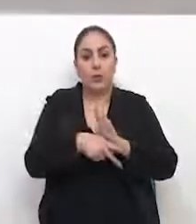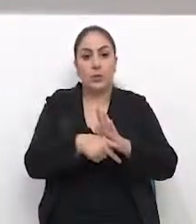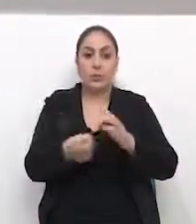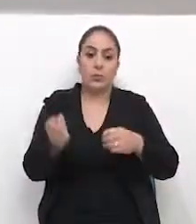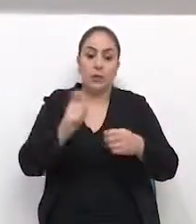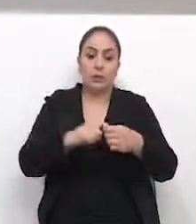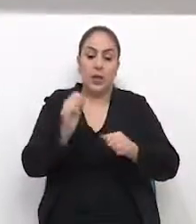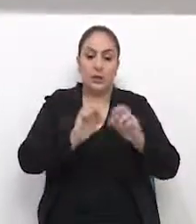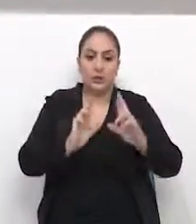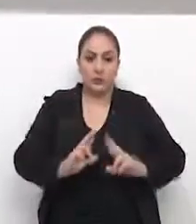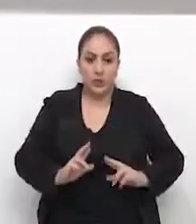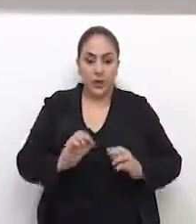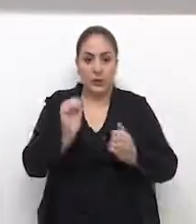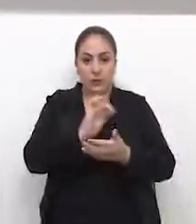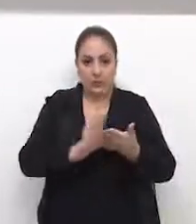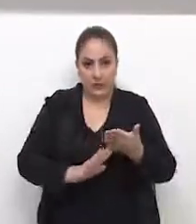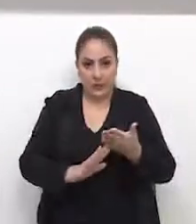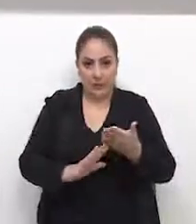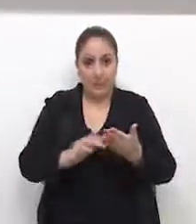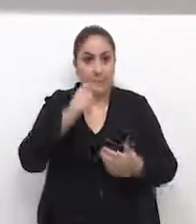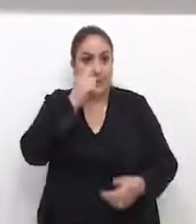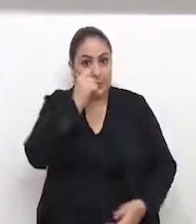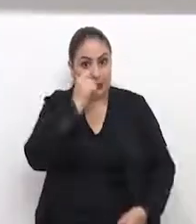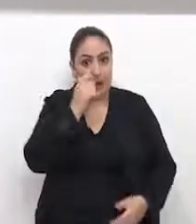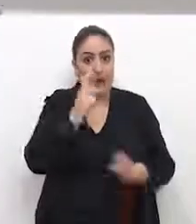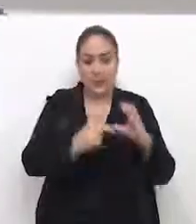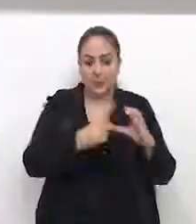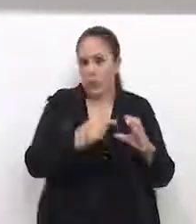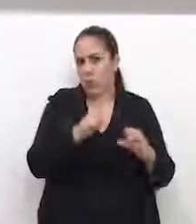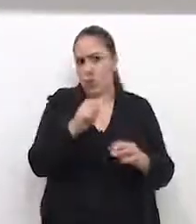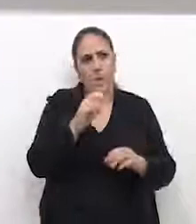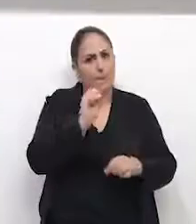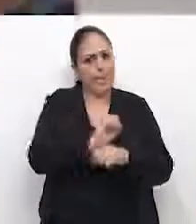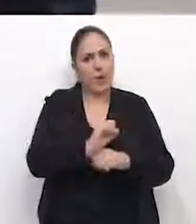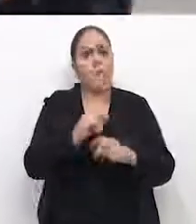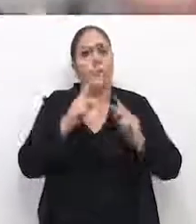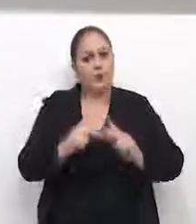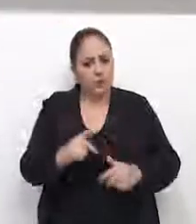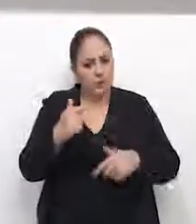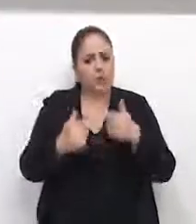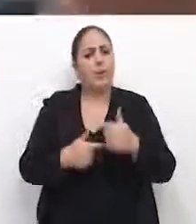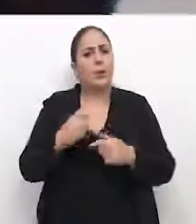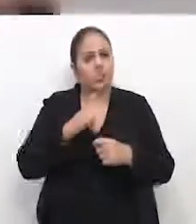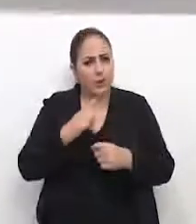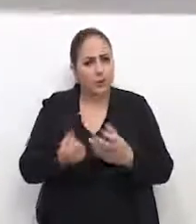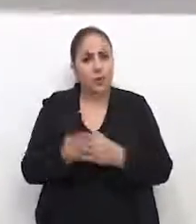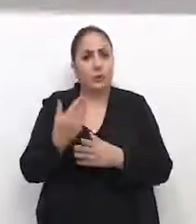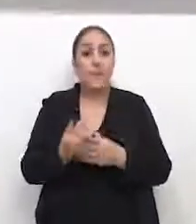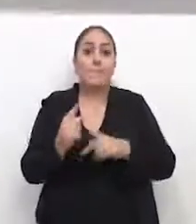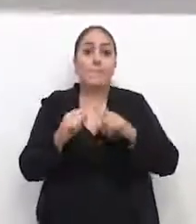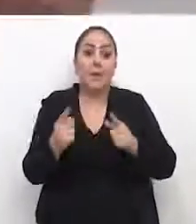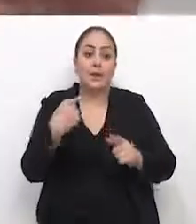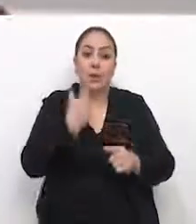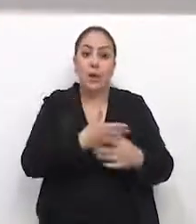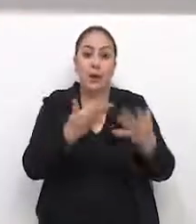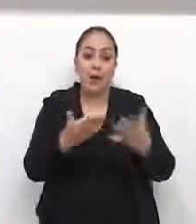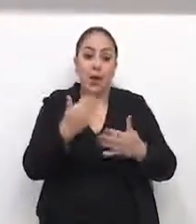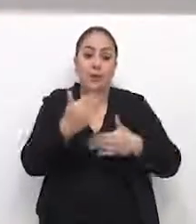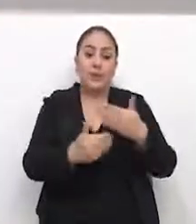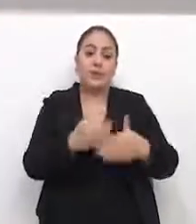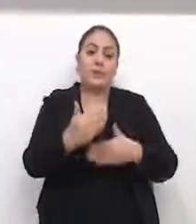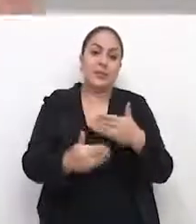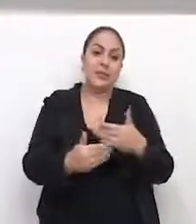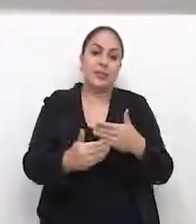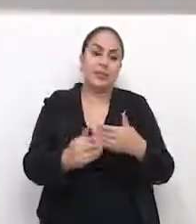um protocolo de retorno às atividades presenciais. A Câmara não parou, as pessoas trabalharam, houve produção, mas nós